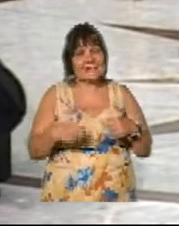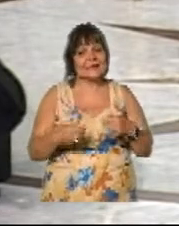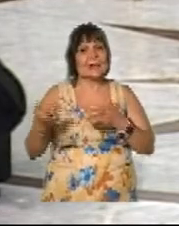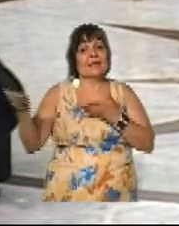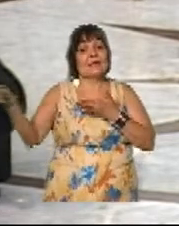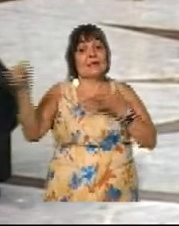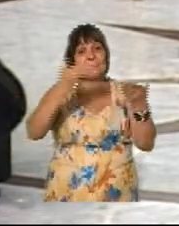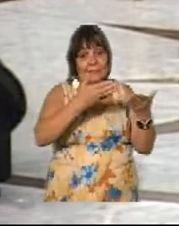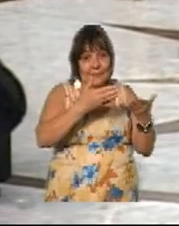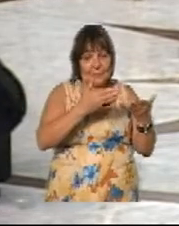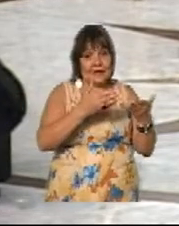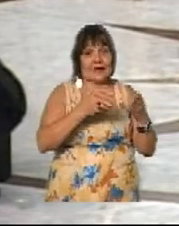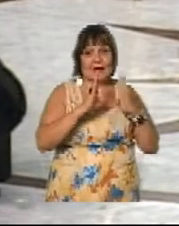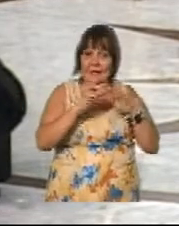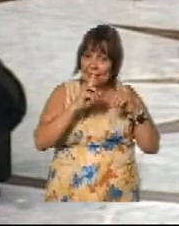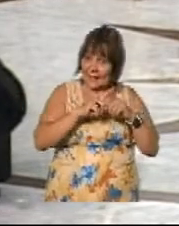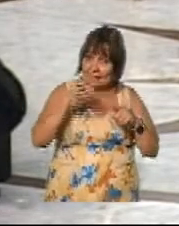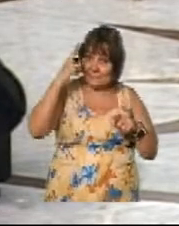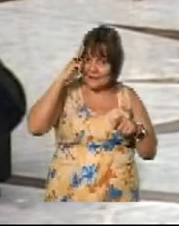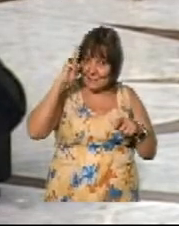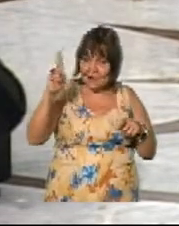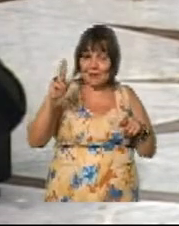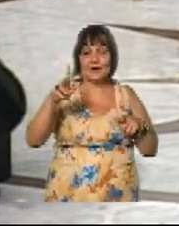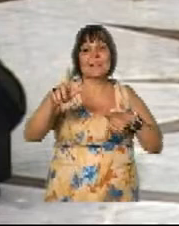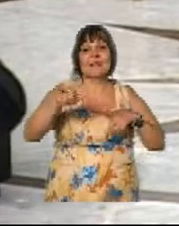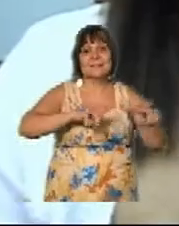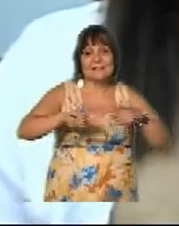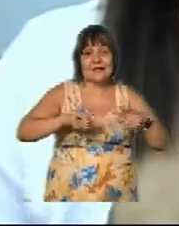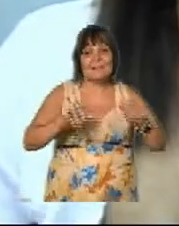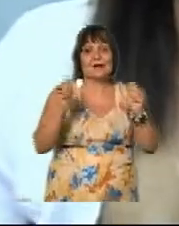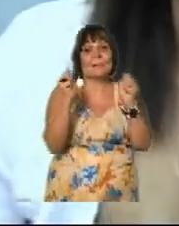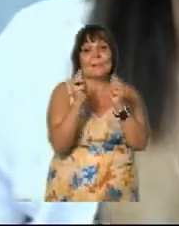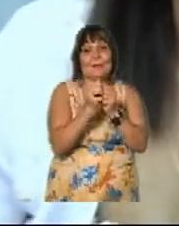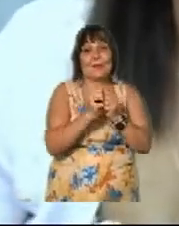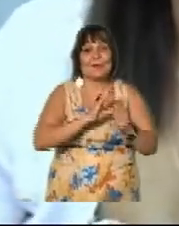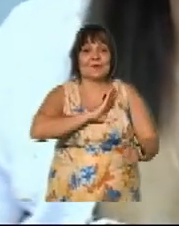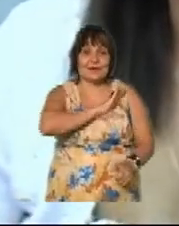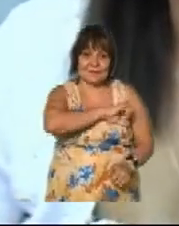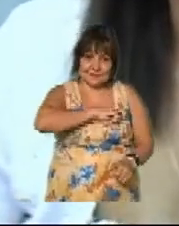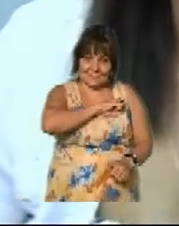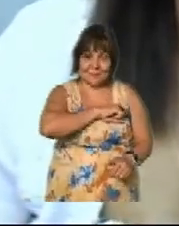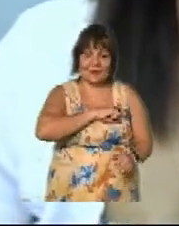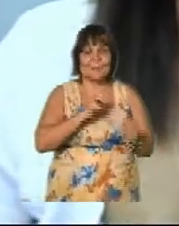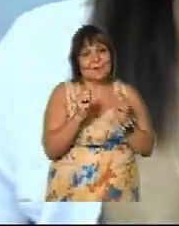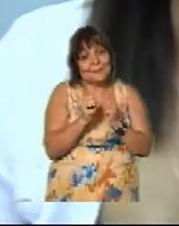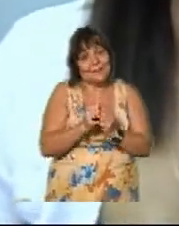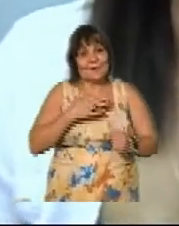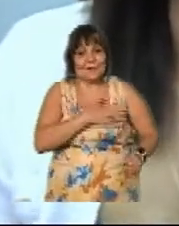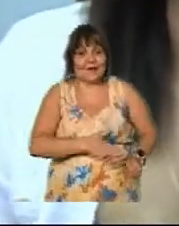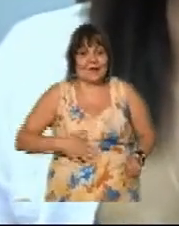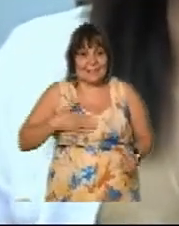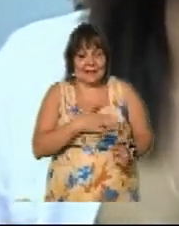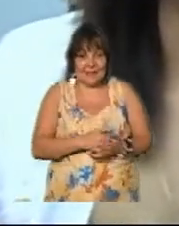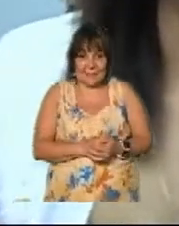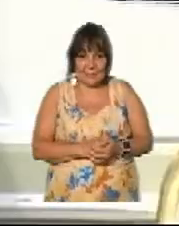Nós temos que ser tal qual, né? Basta o discípulo ser como o seu mestre. Deus não quer que você seja melhor do que ele, faça mais